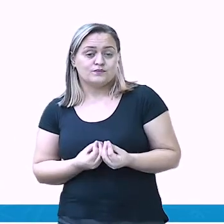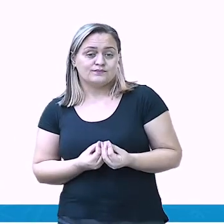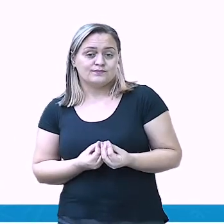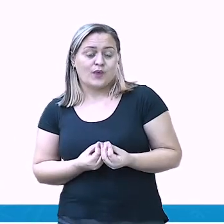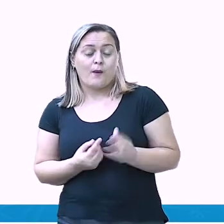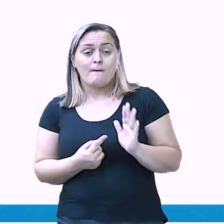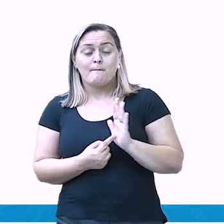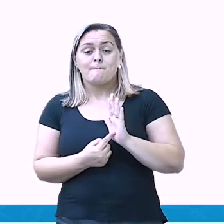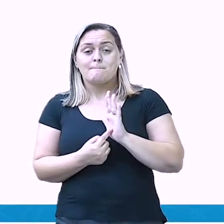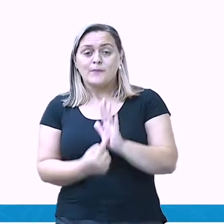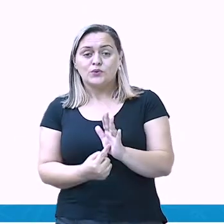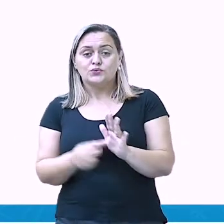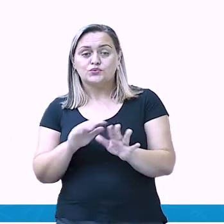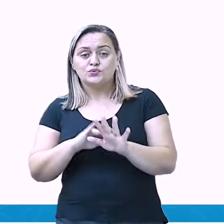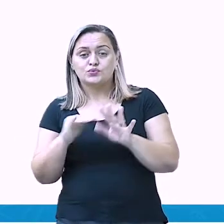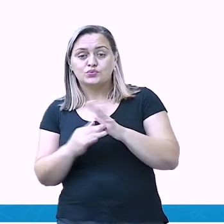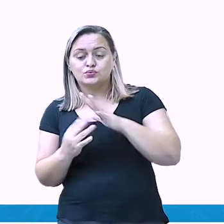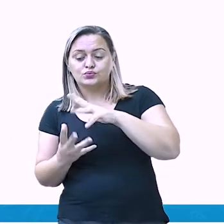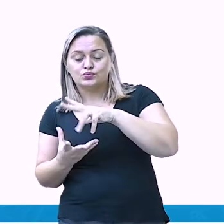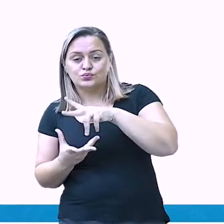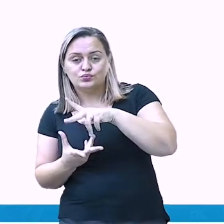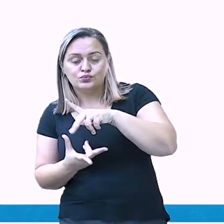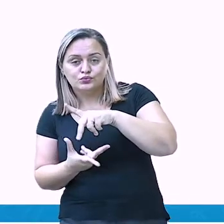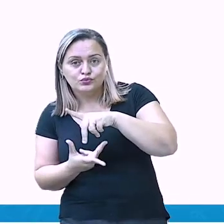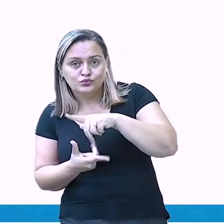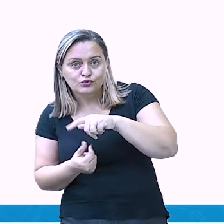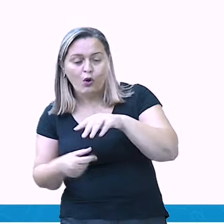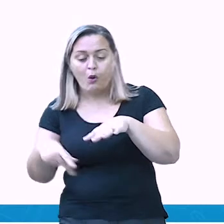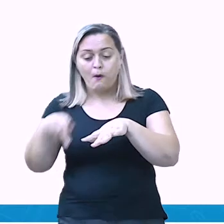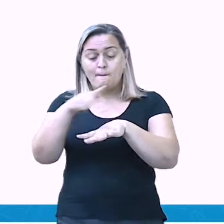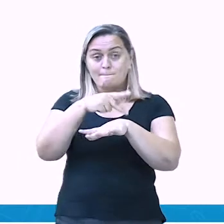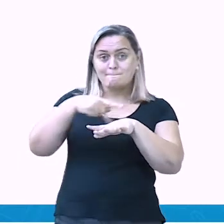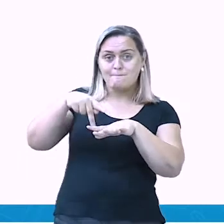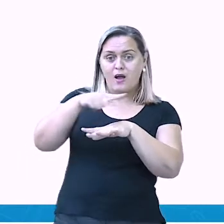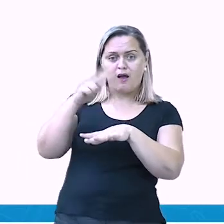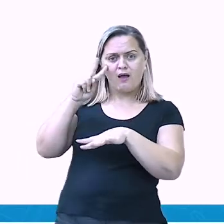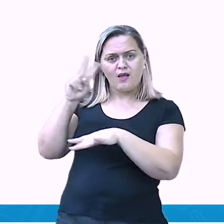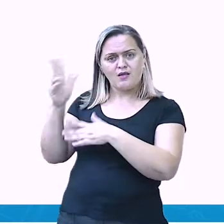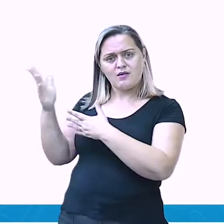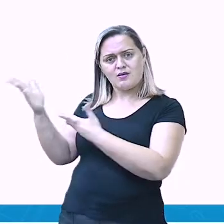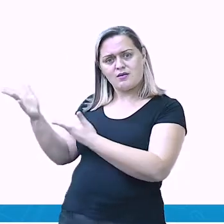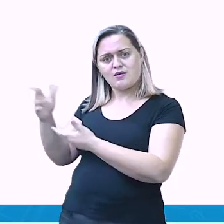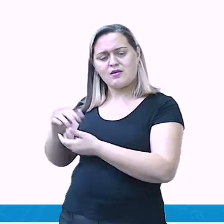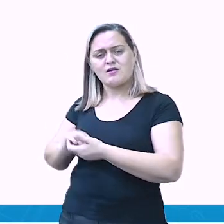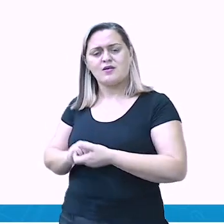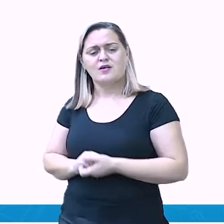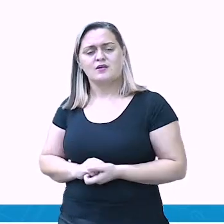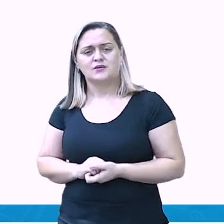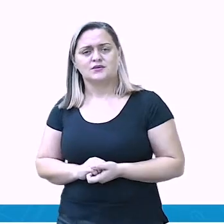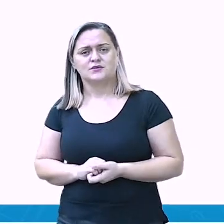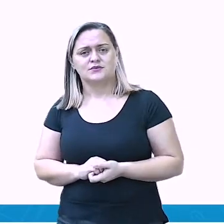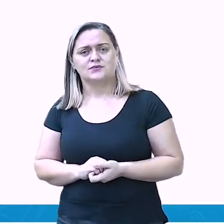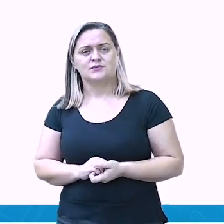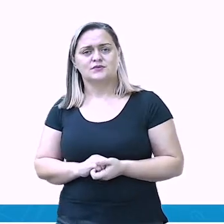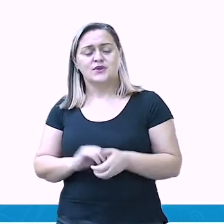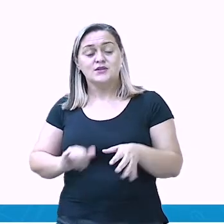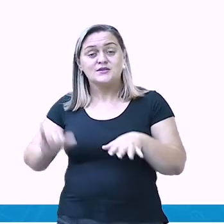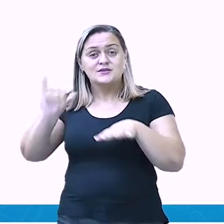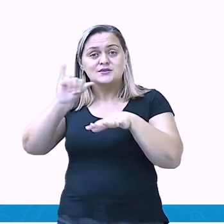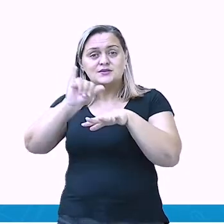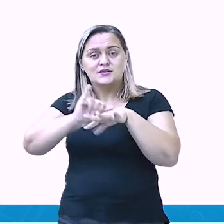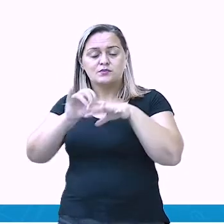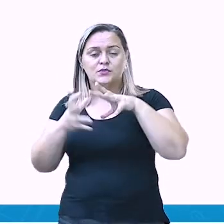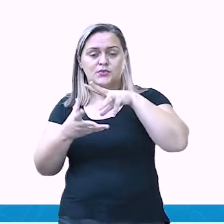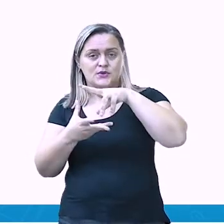superfície terrestre, obtidas por satélites artificiais especiais, que